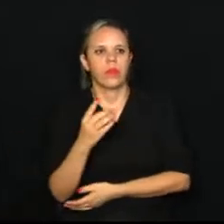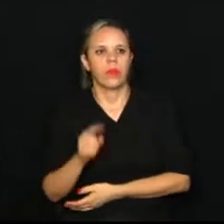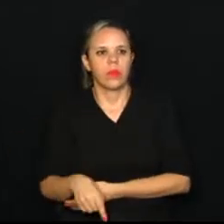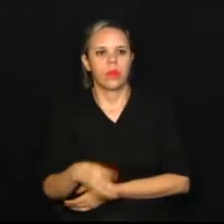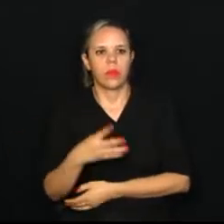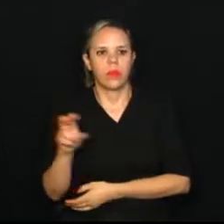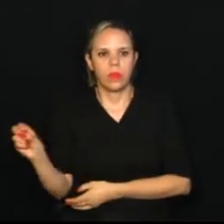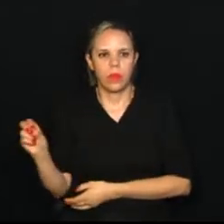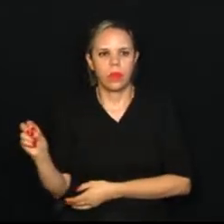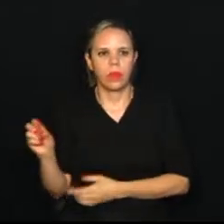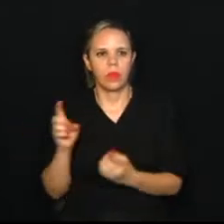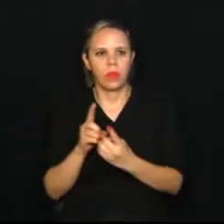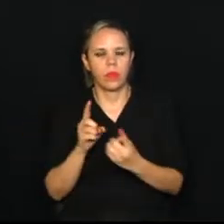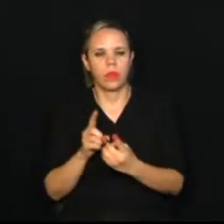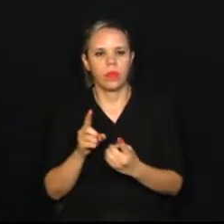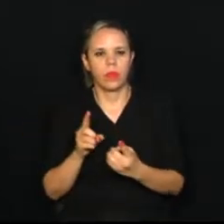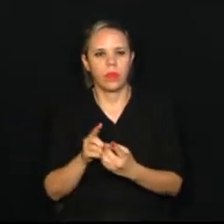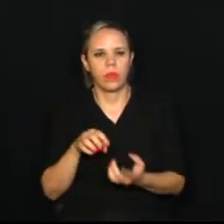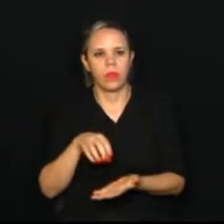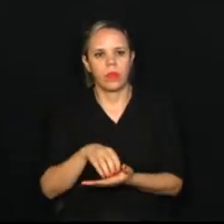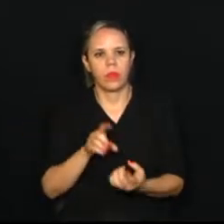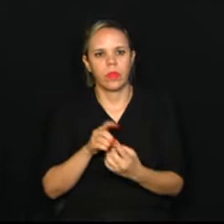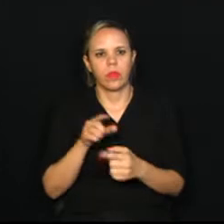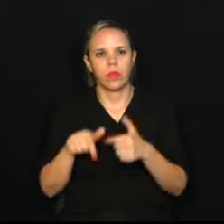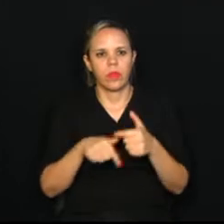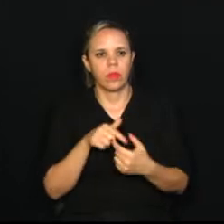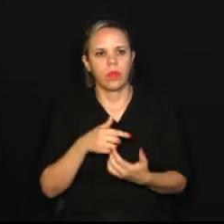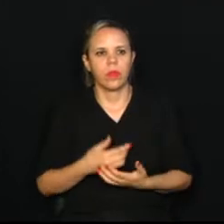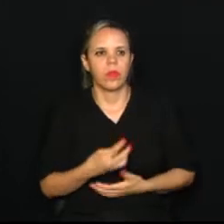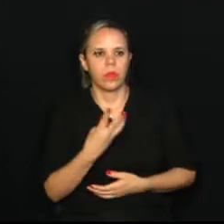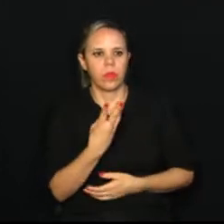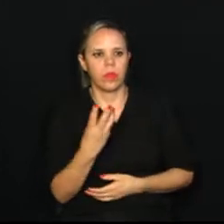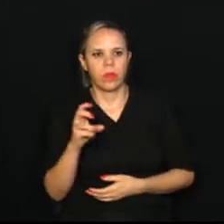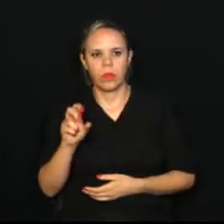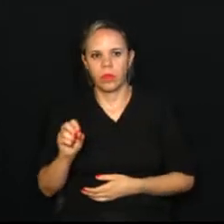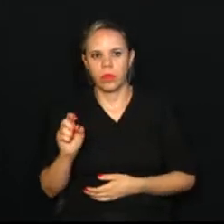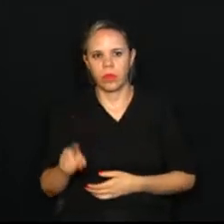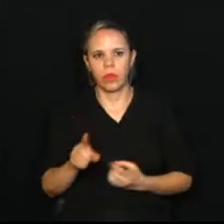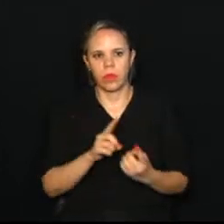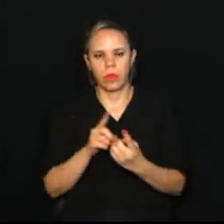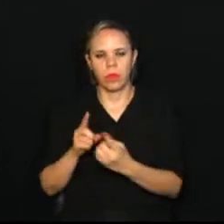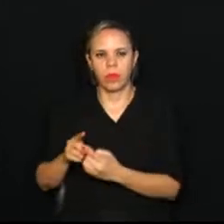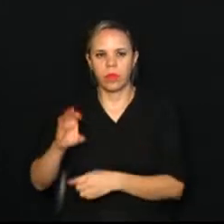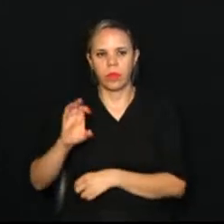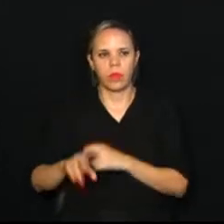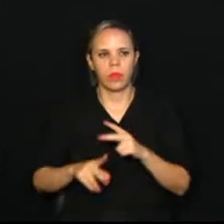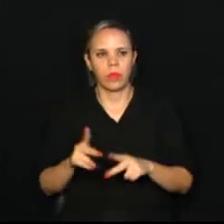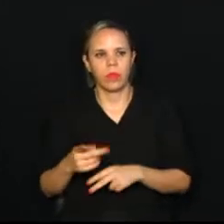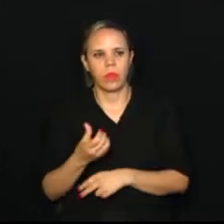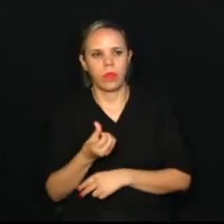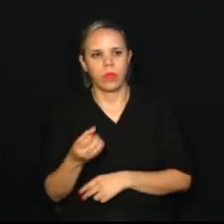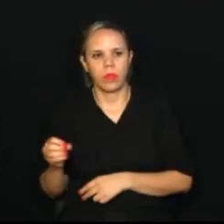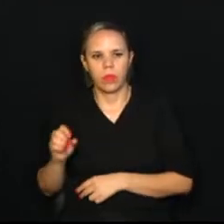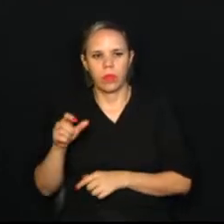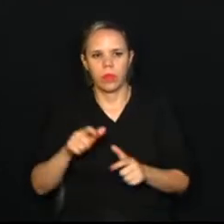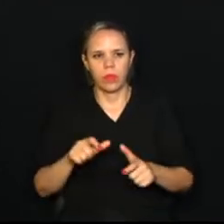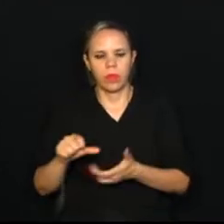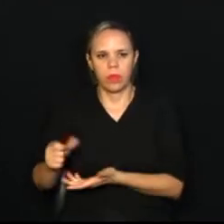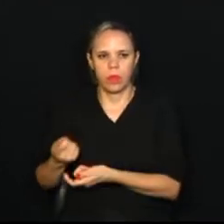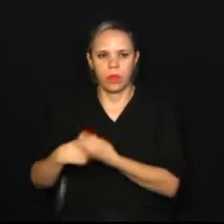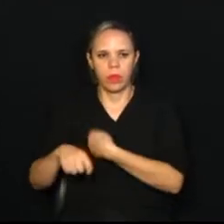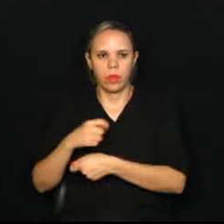4.500 atendimentos na central de serviços, 350.000 atendimentos ao cidadão e 600 locais